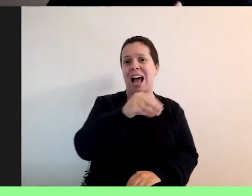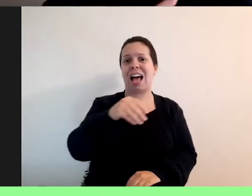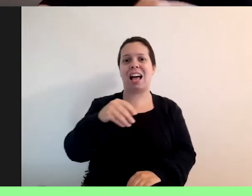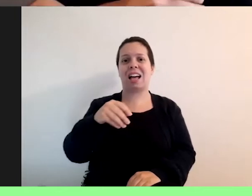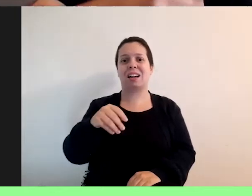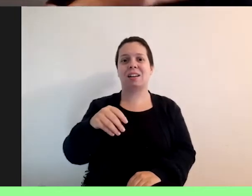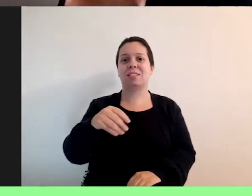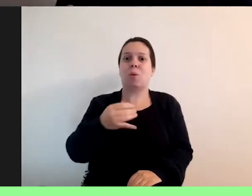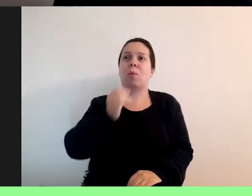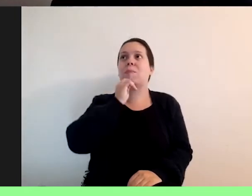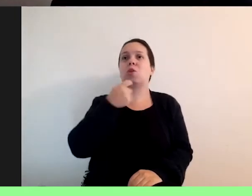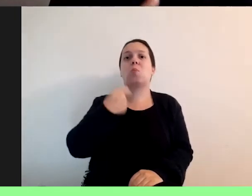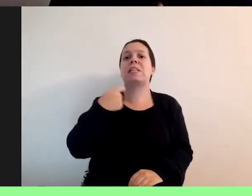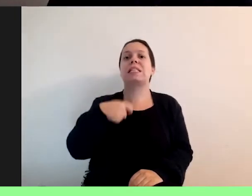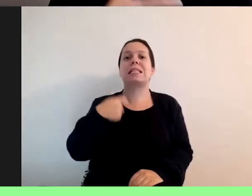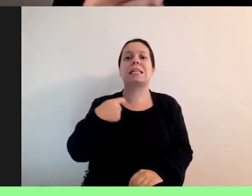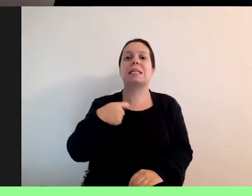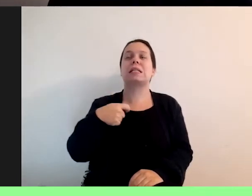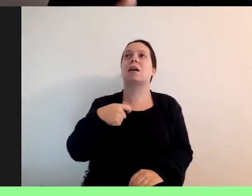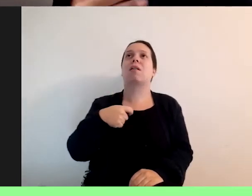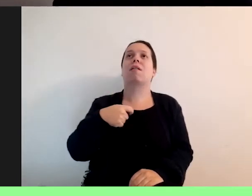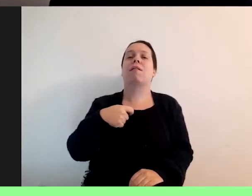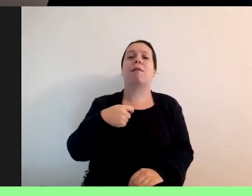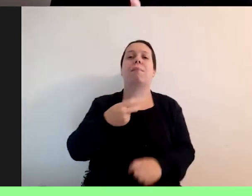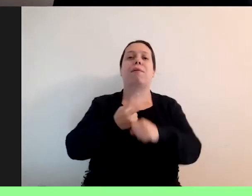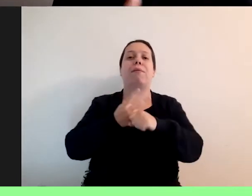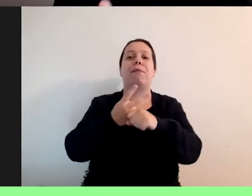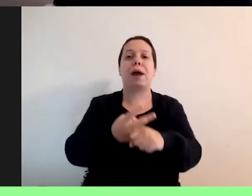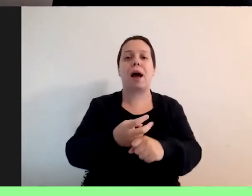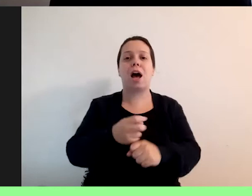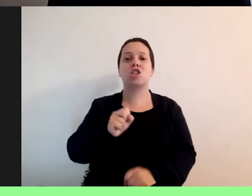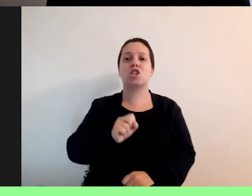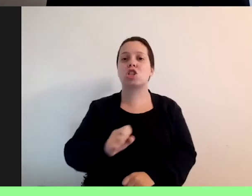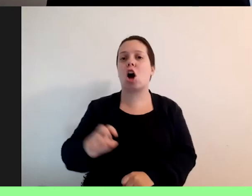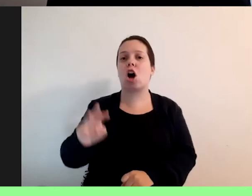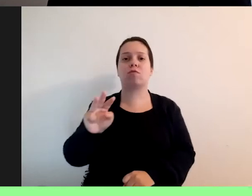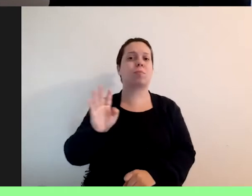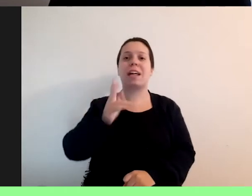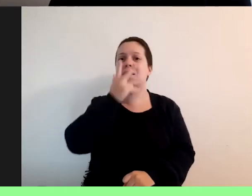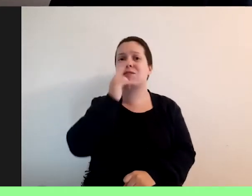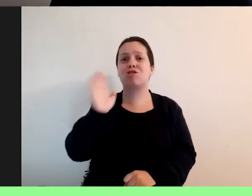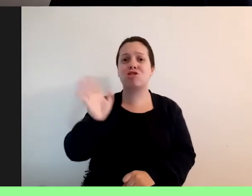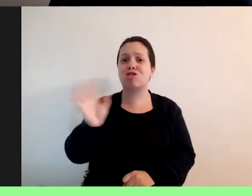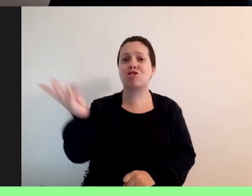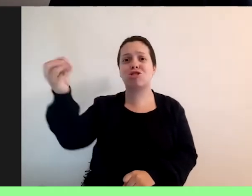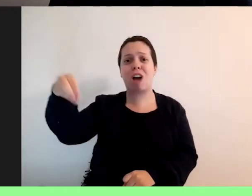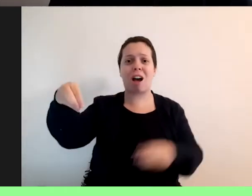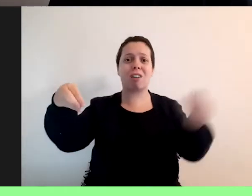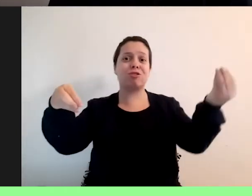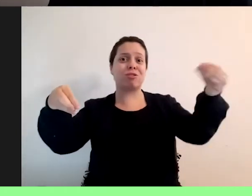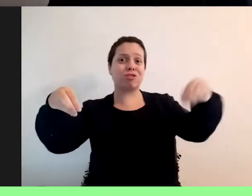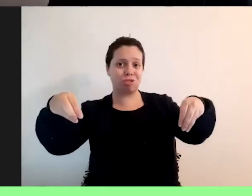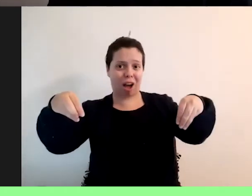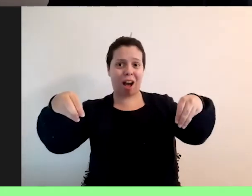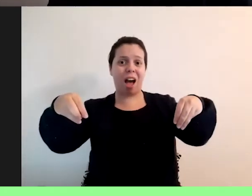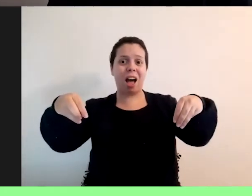precisar usar um intermediário, sem precisar usar um software, uma ferramenta ou alguma coisa intermediária para que funcione bem.